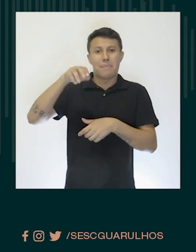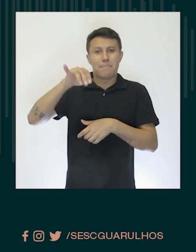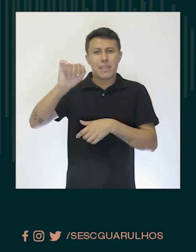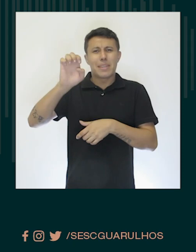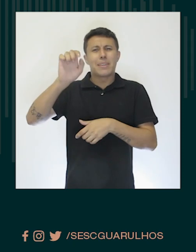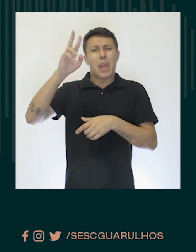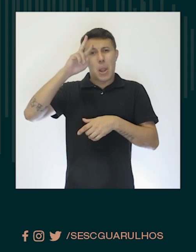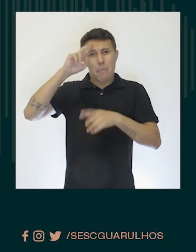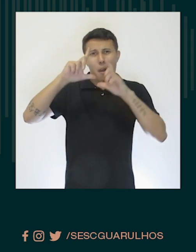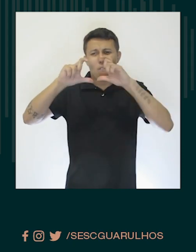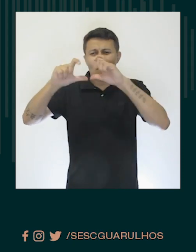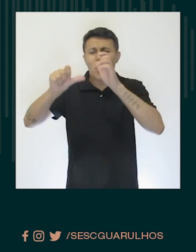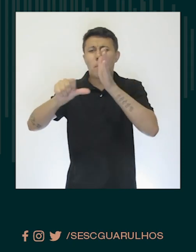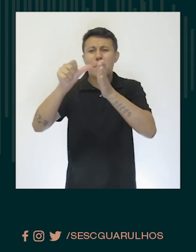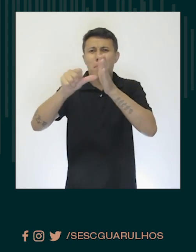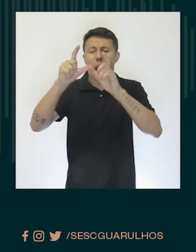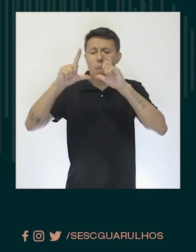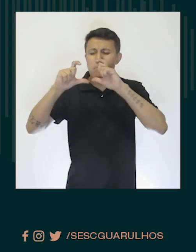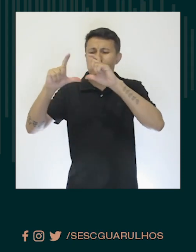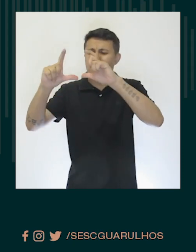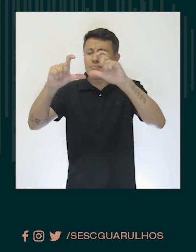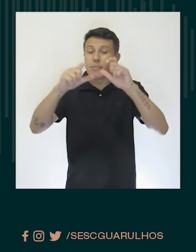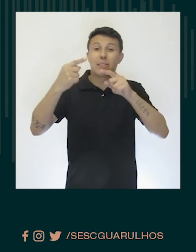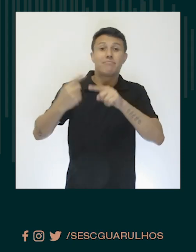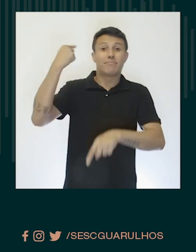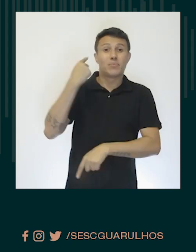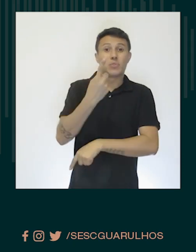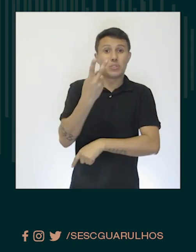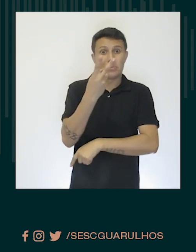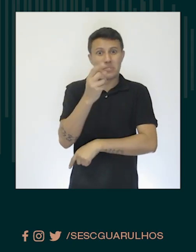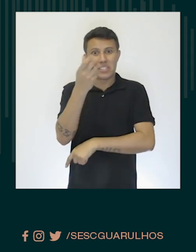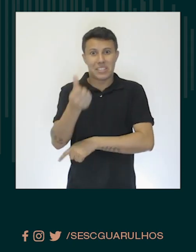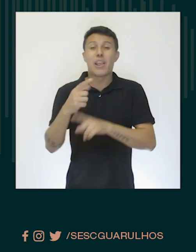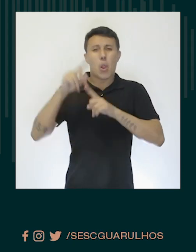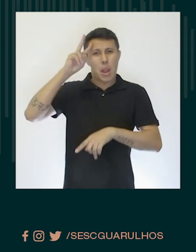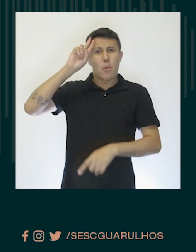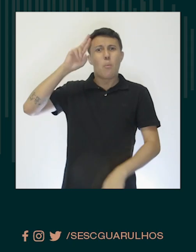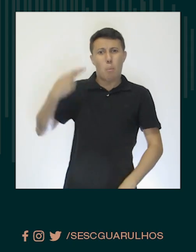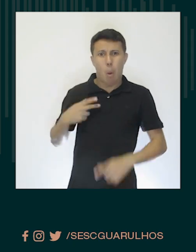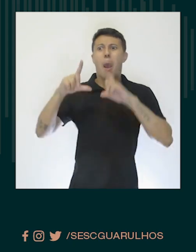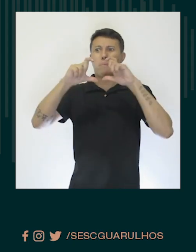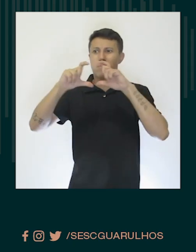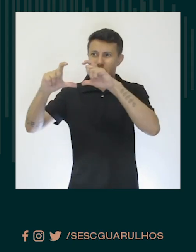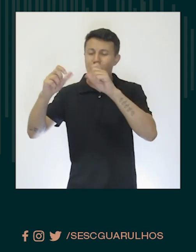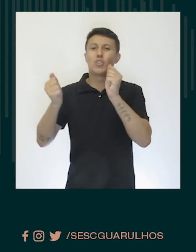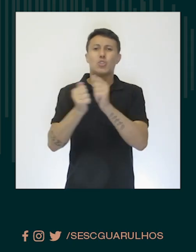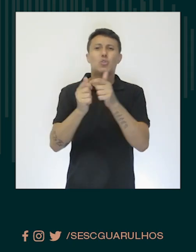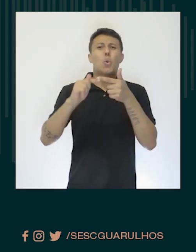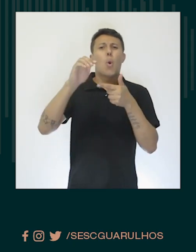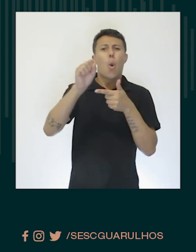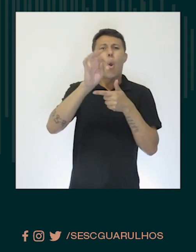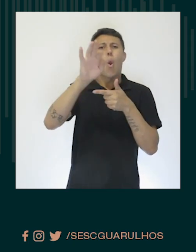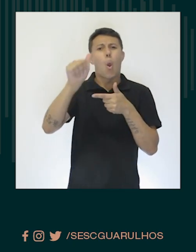de foto da banda Alambiques no começo, lá em 2016, foi com o Moá também, junto com o Roberto da